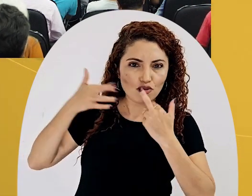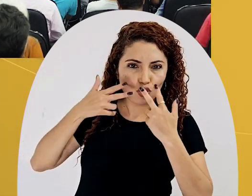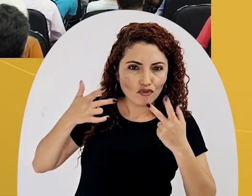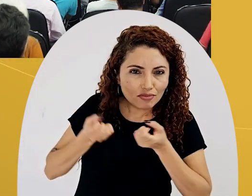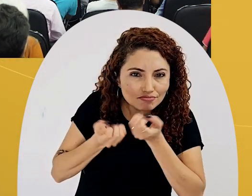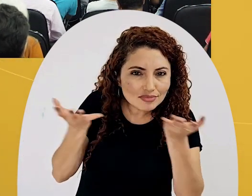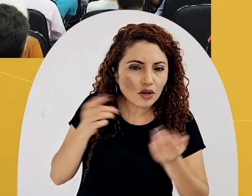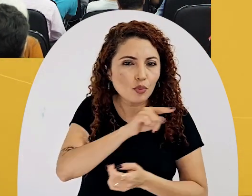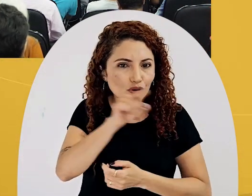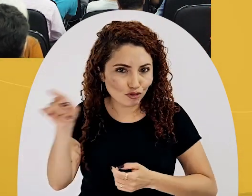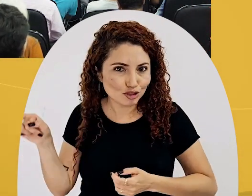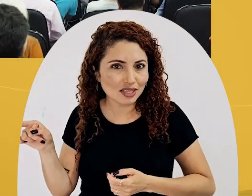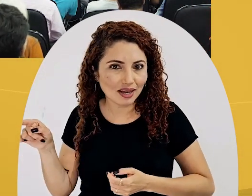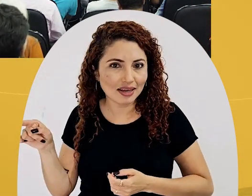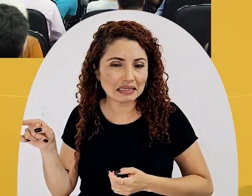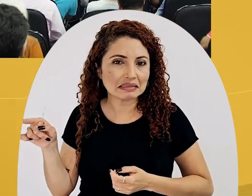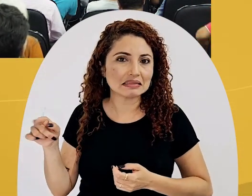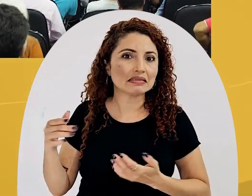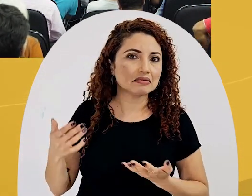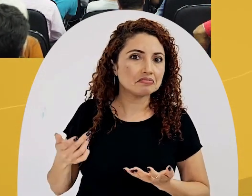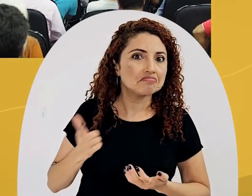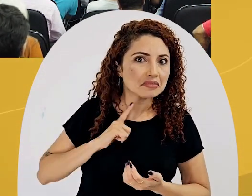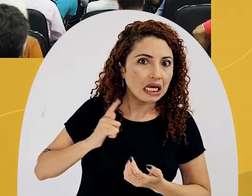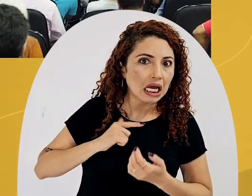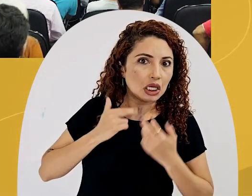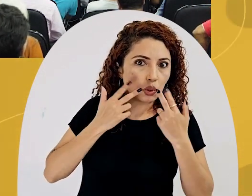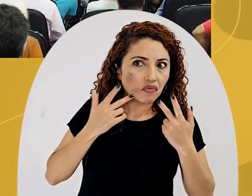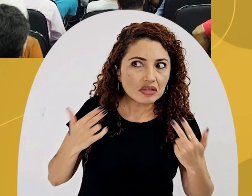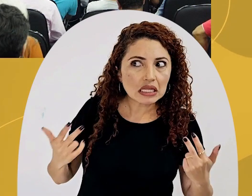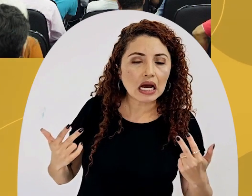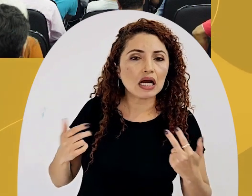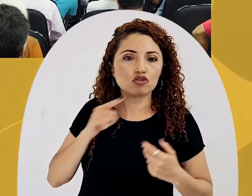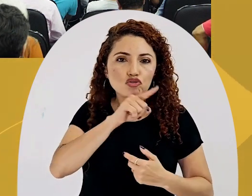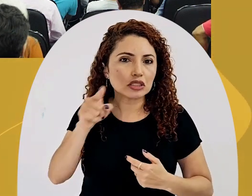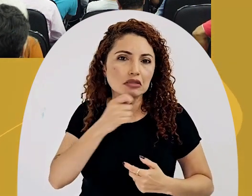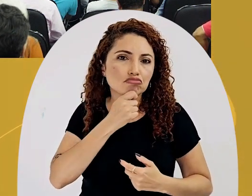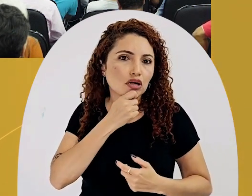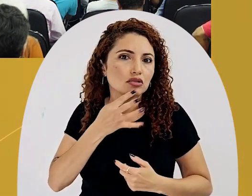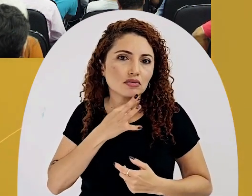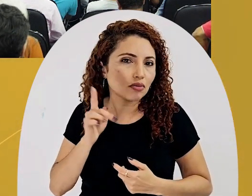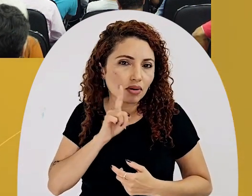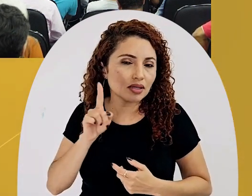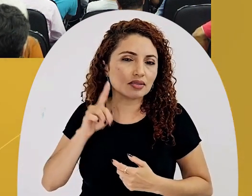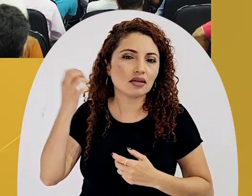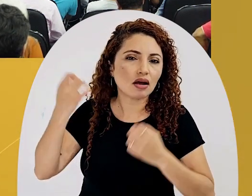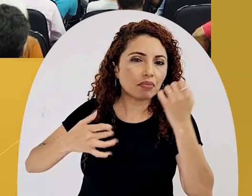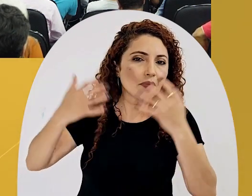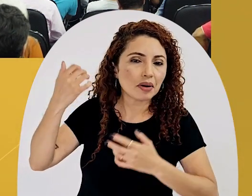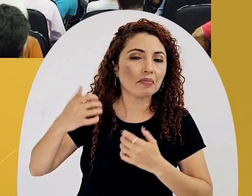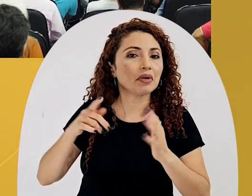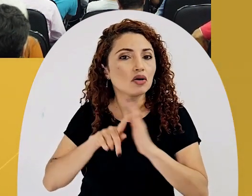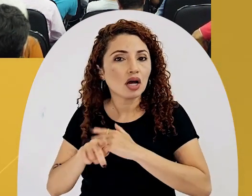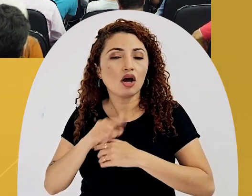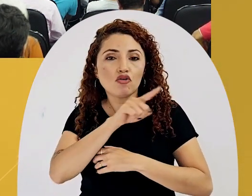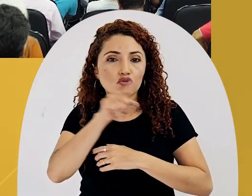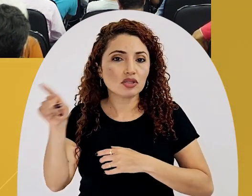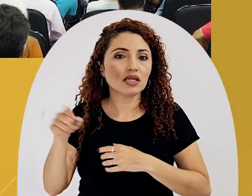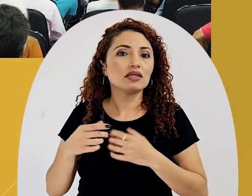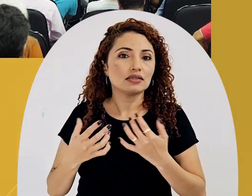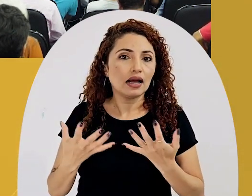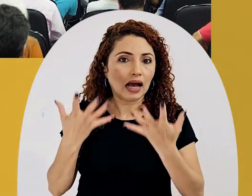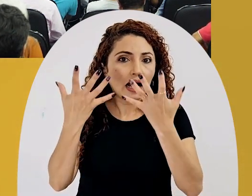gente trouxe alguma novidade para vocês, né? E perguntar se vocês topam ser pessoas aliadas,